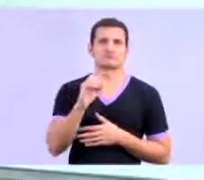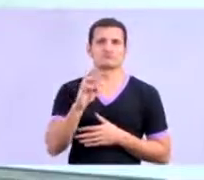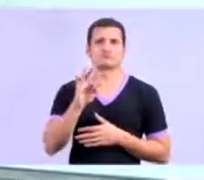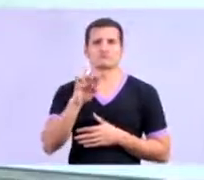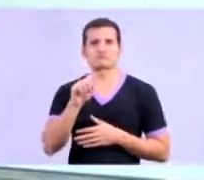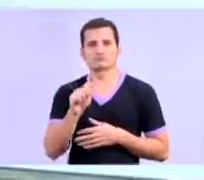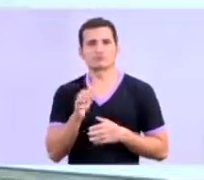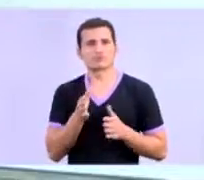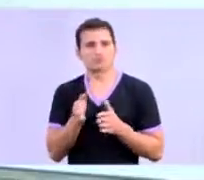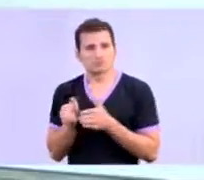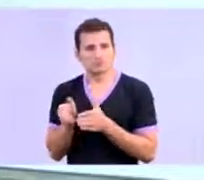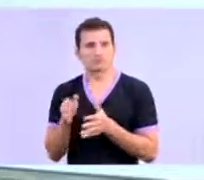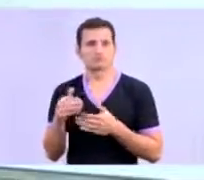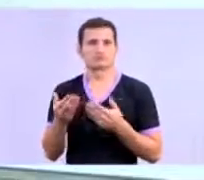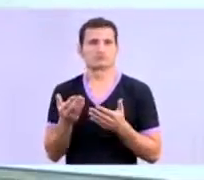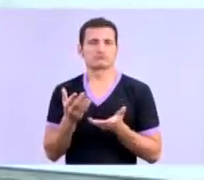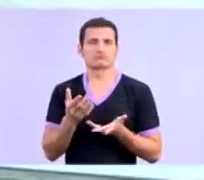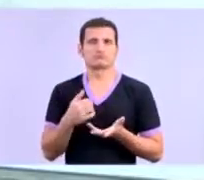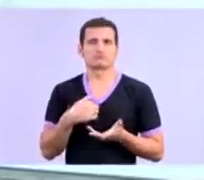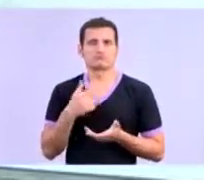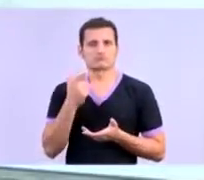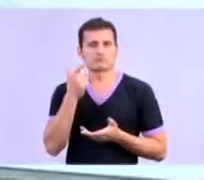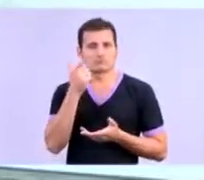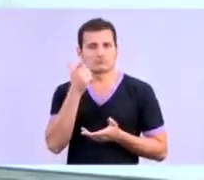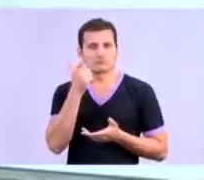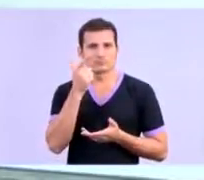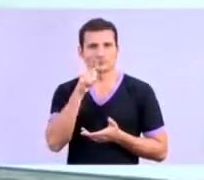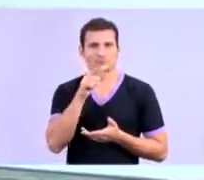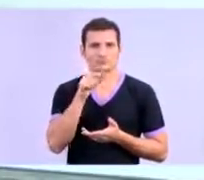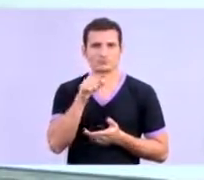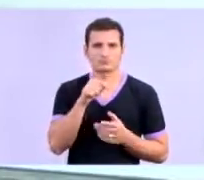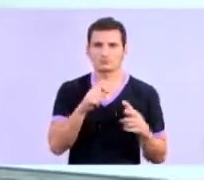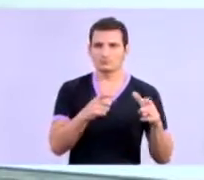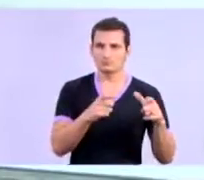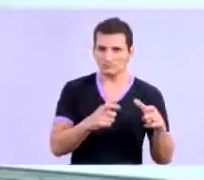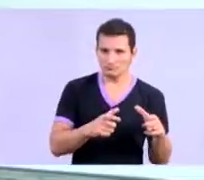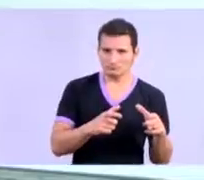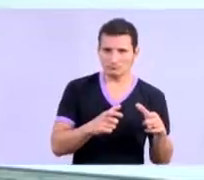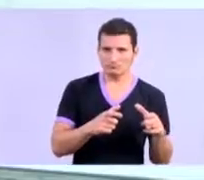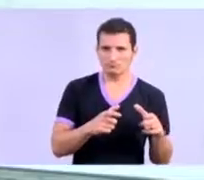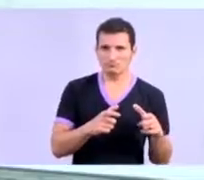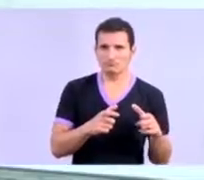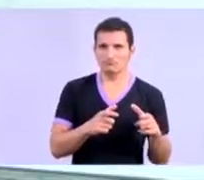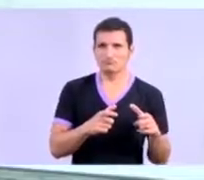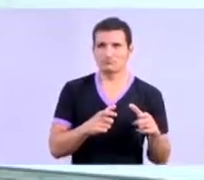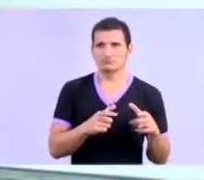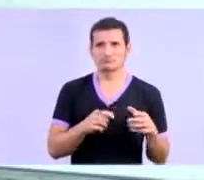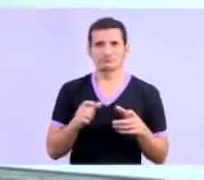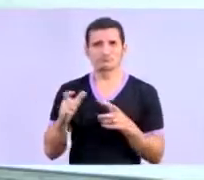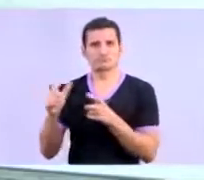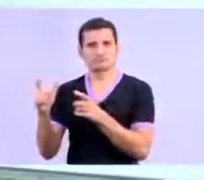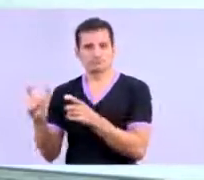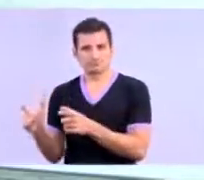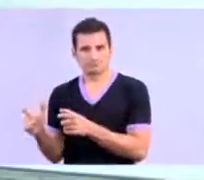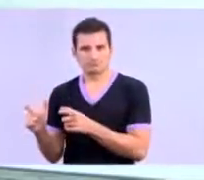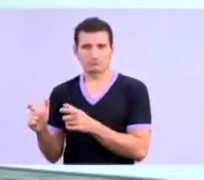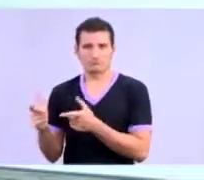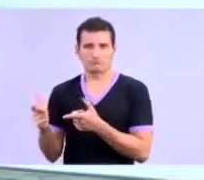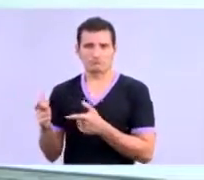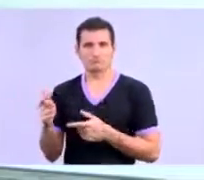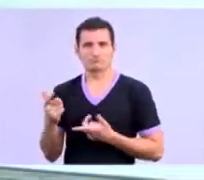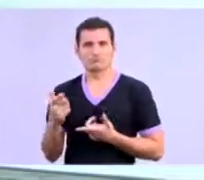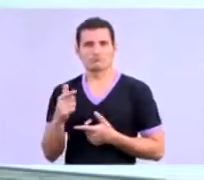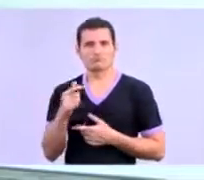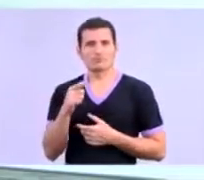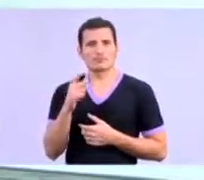aquela porta, eu consigo ligar o endereço de destino meu com uma porta que representa o seu